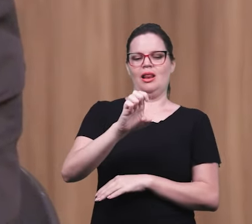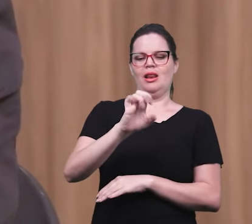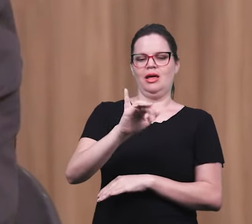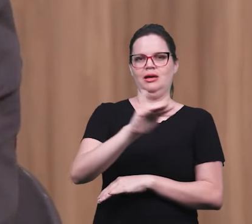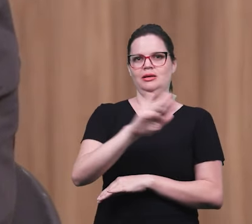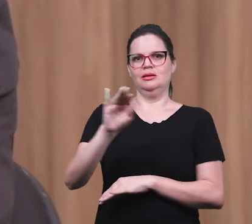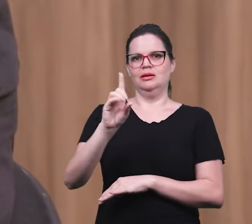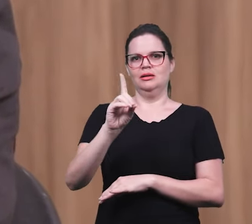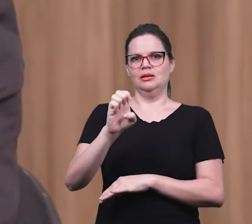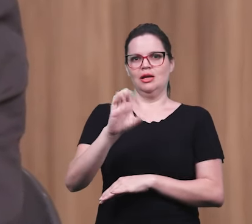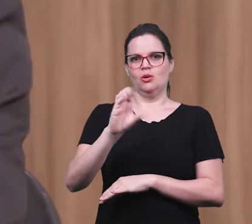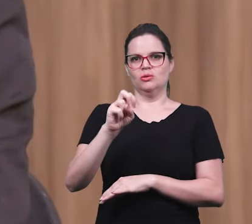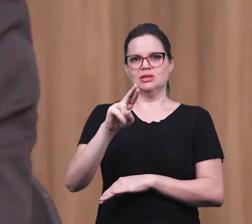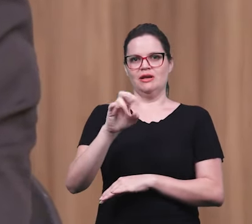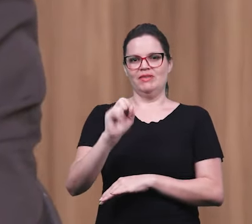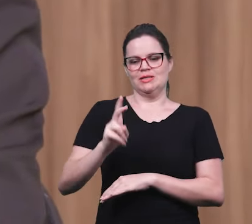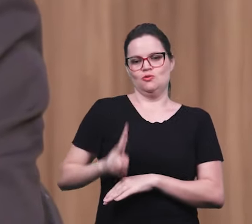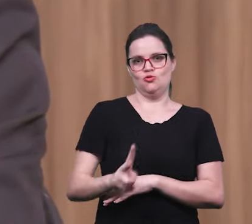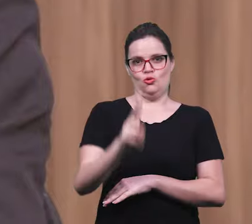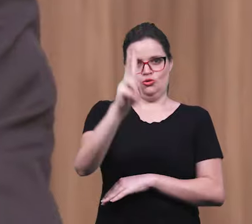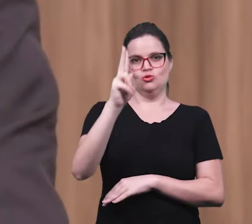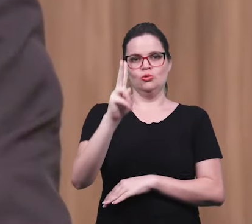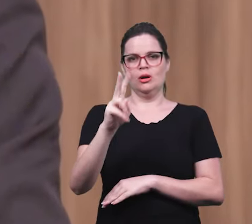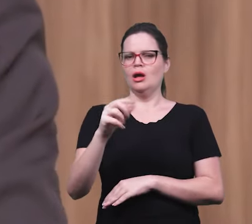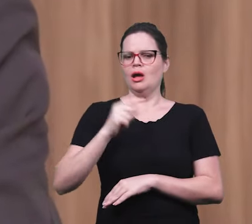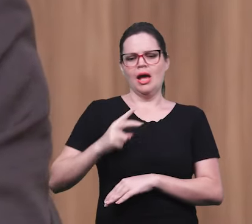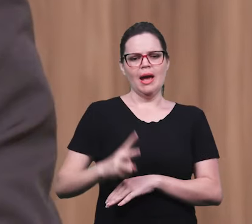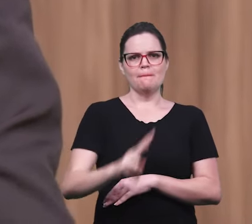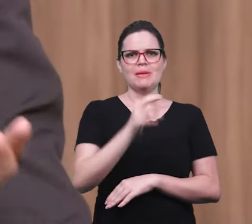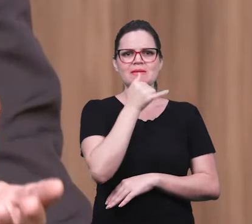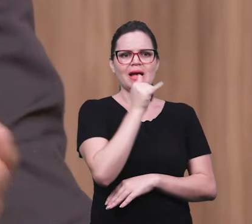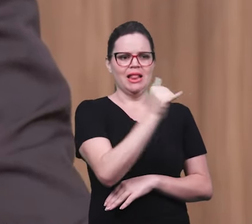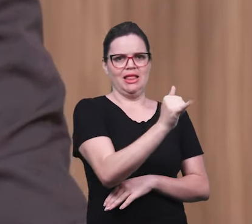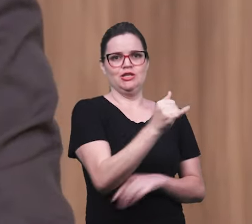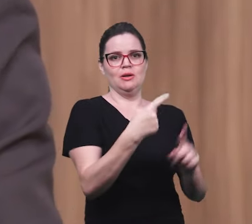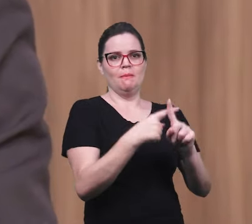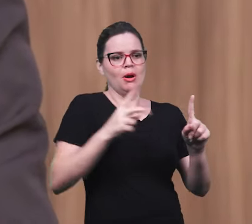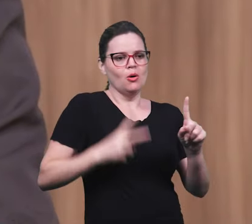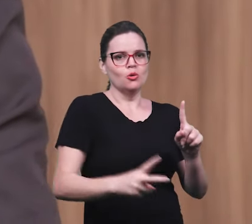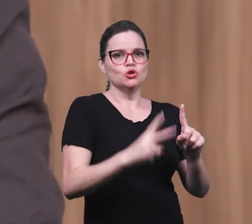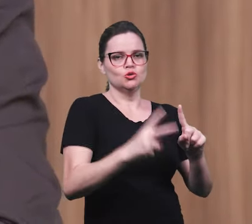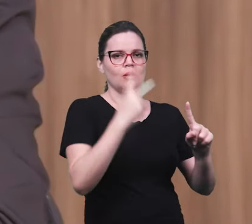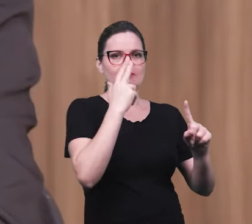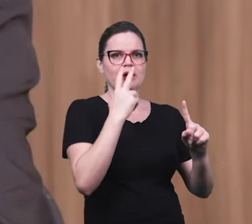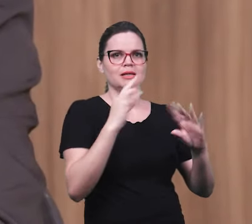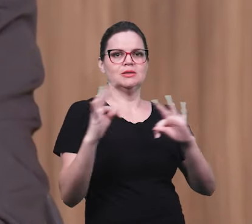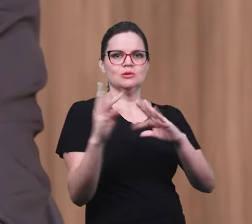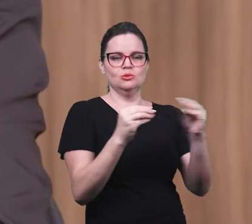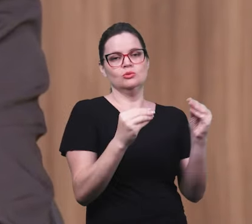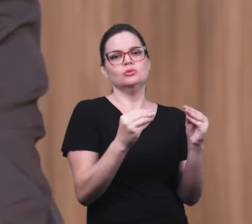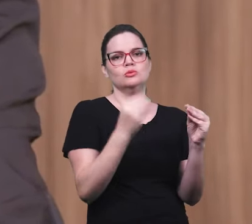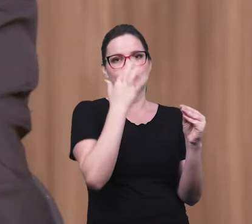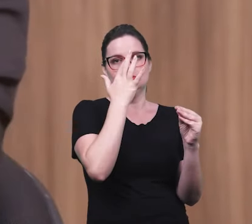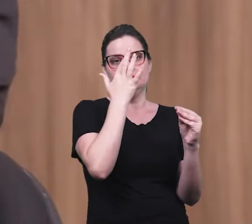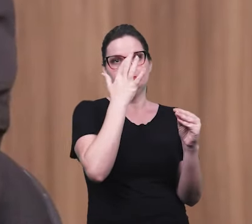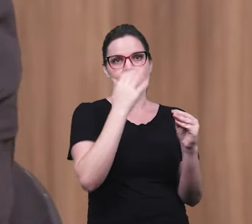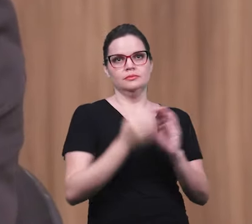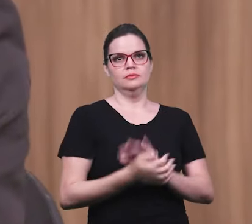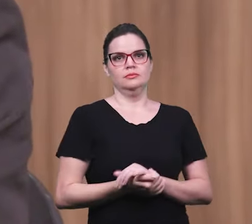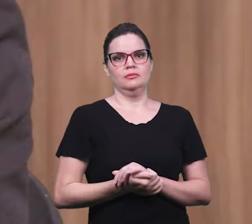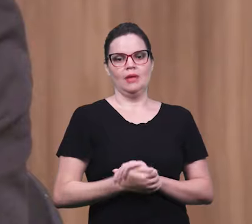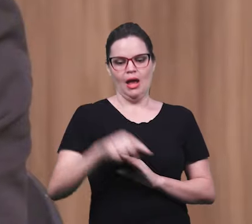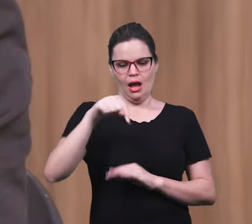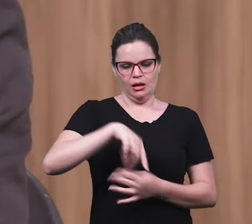houve transformação. Então, há uma transformação para outra, igual o pastor Tiago mostrou aqui, há uma perda porque não